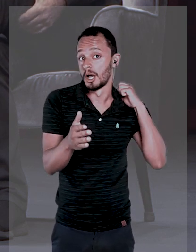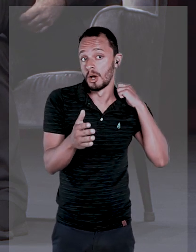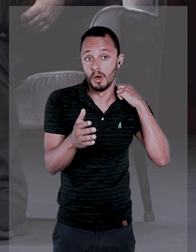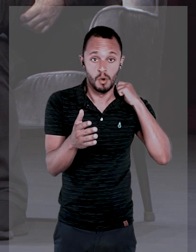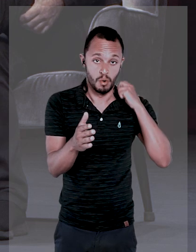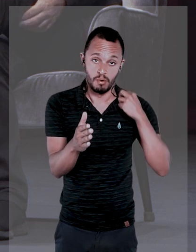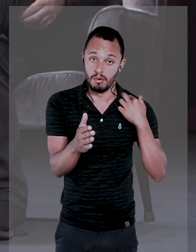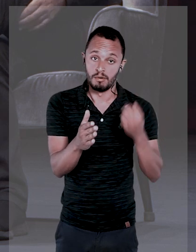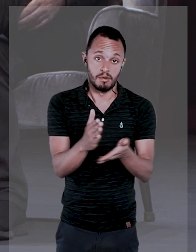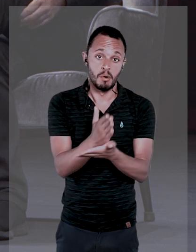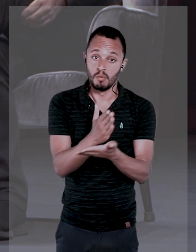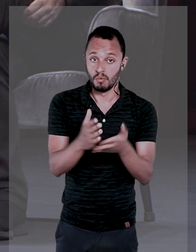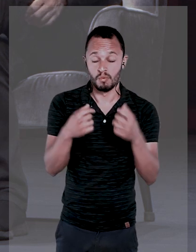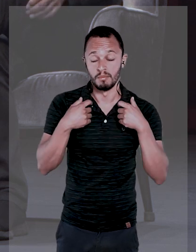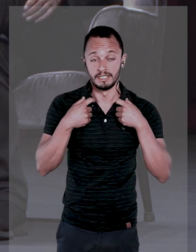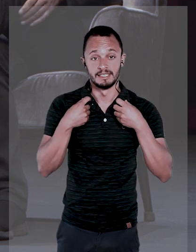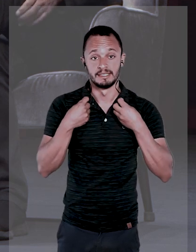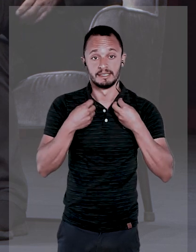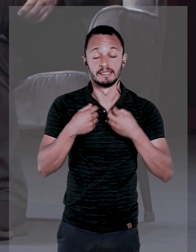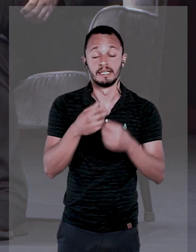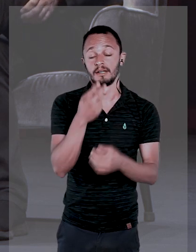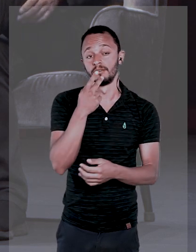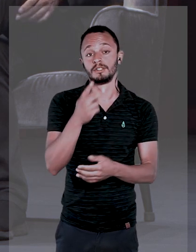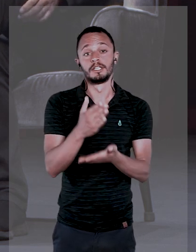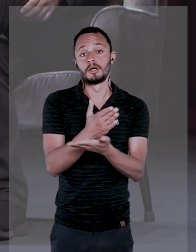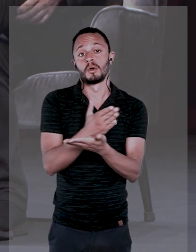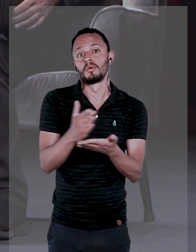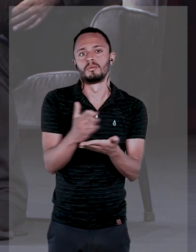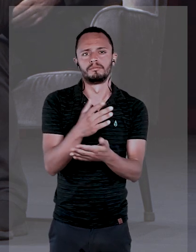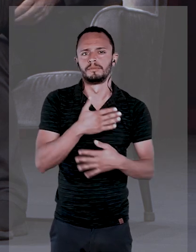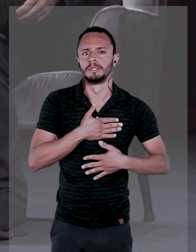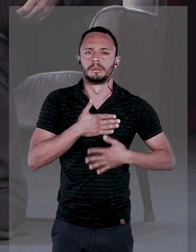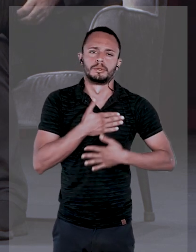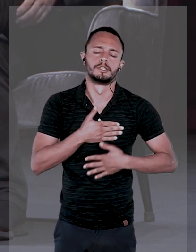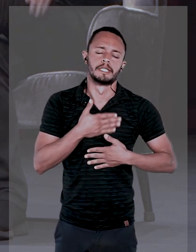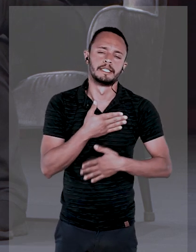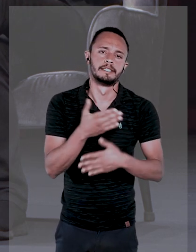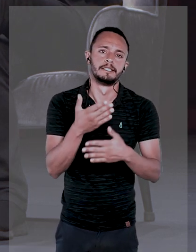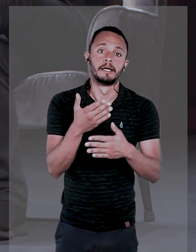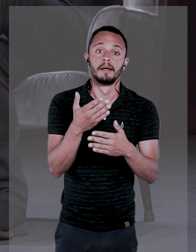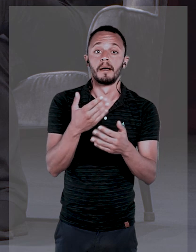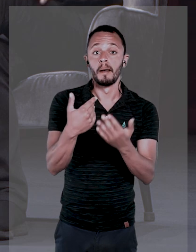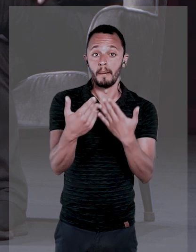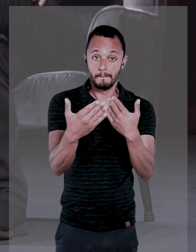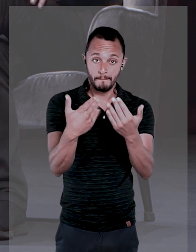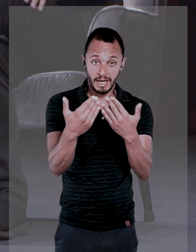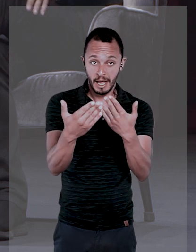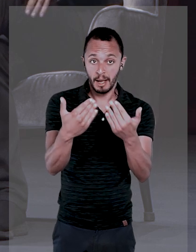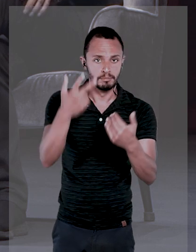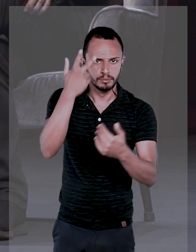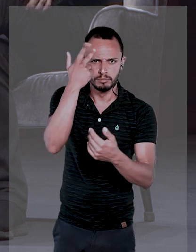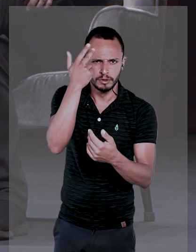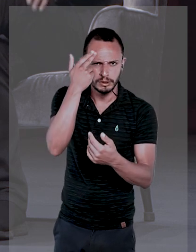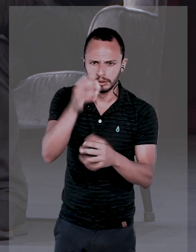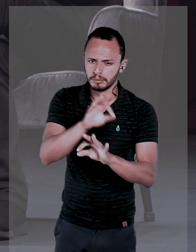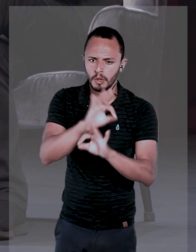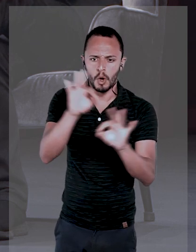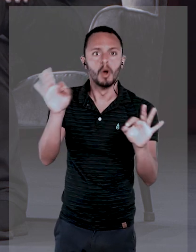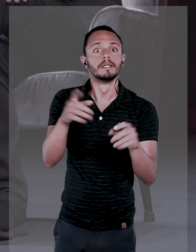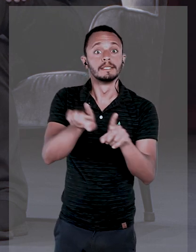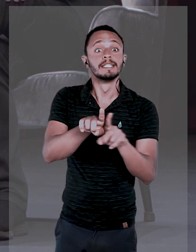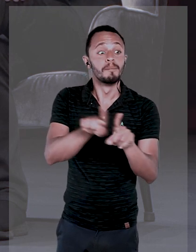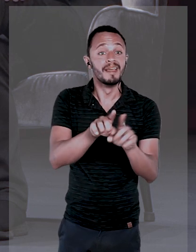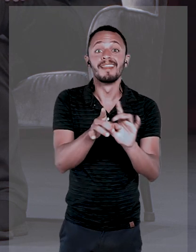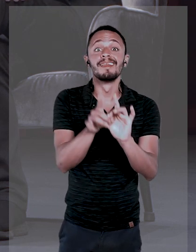eu vou só dizer umas palavras iniciais, depois a gente pode incitar uma conversa. Inclusive, gostaria muito que a conversa